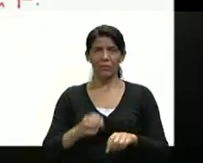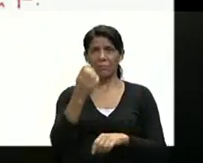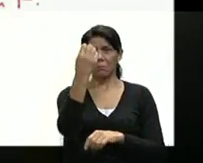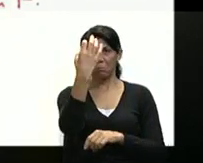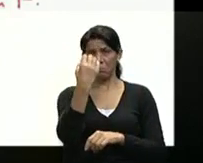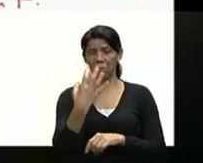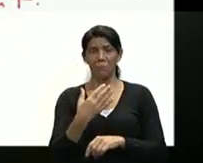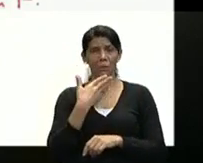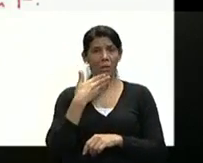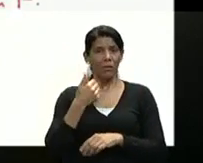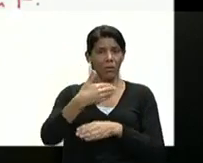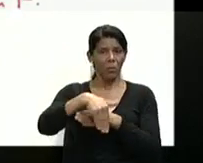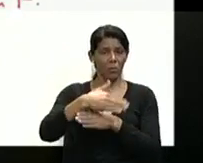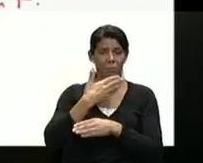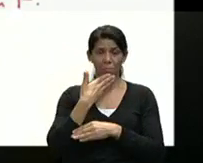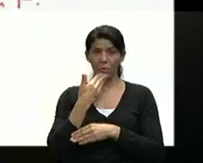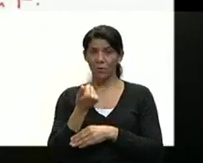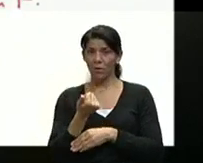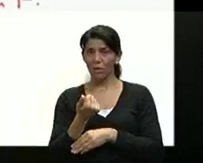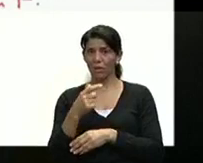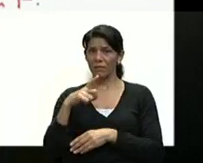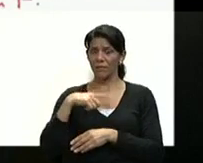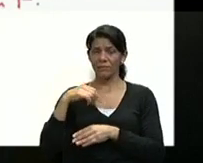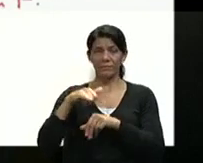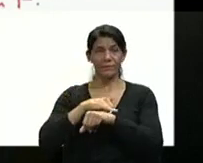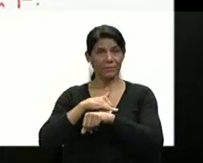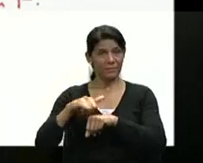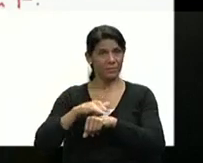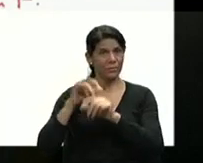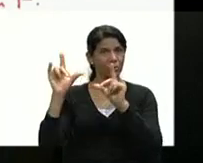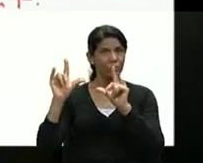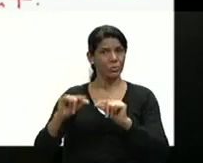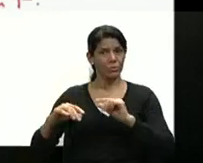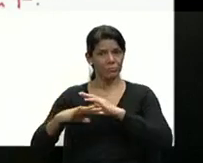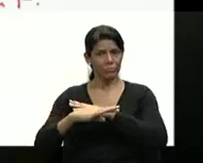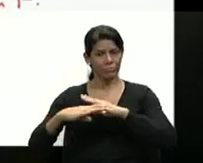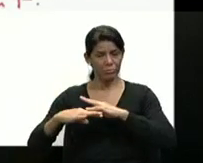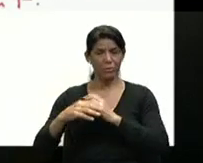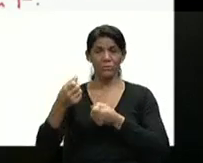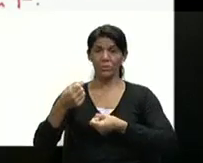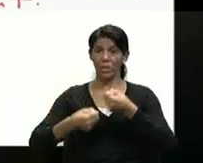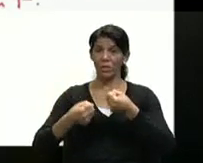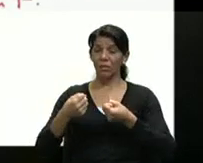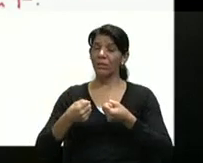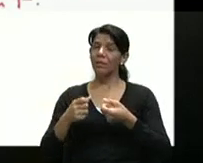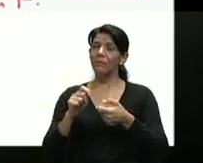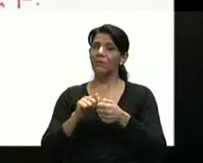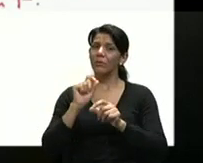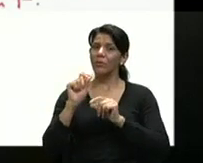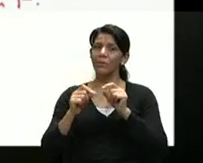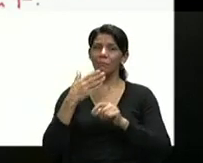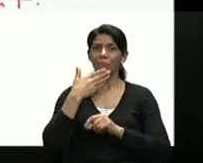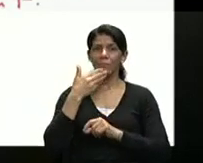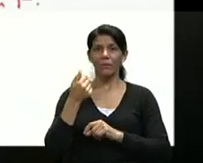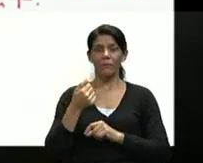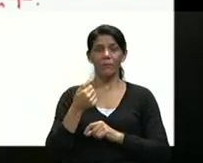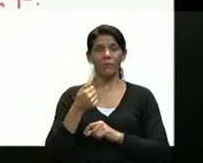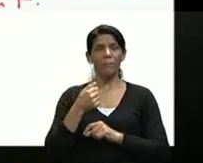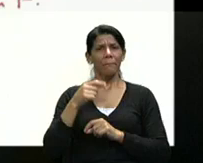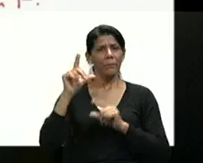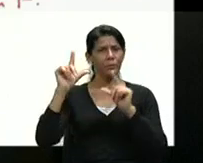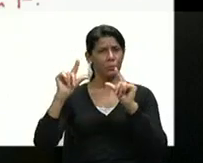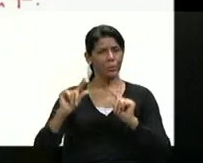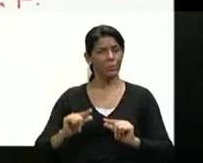melhorar as condições das vias, estabelecer estratégias que diminuam o fluxo, né, e que façam com que haja um menor risco de